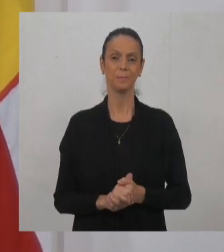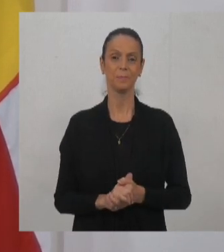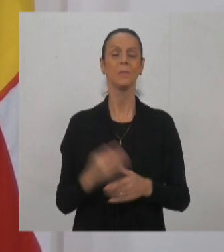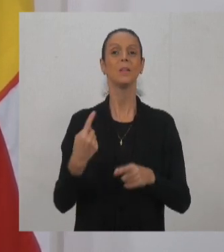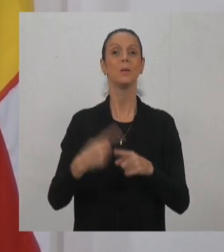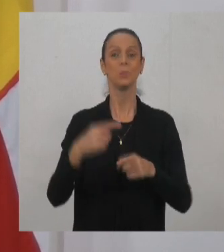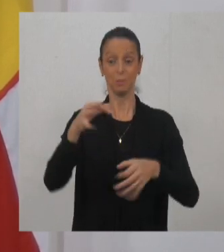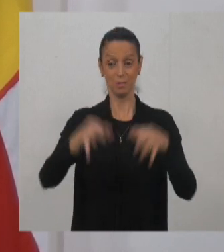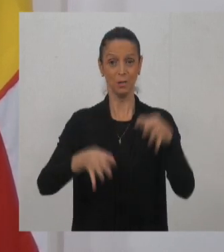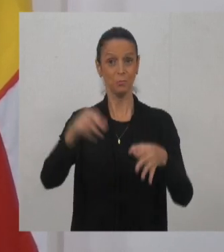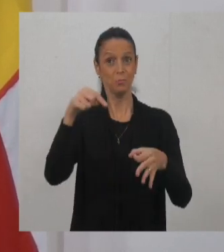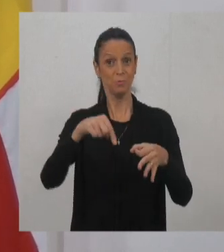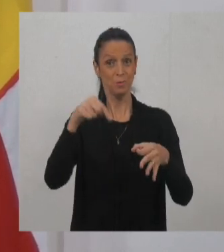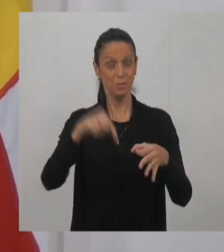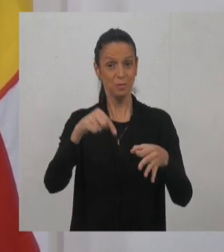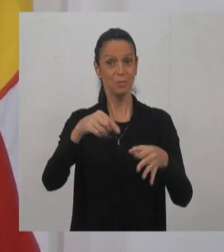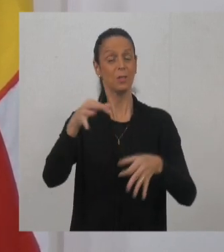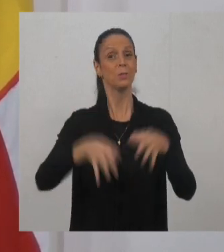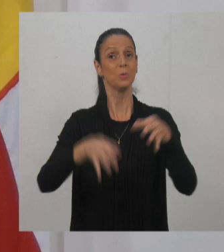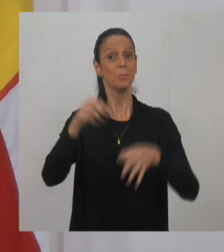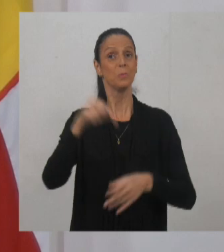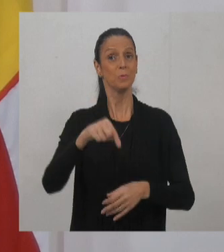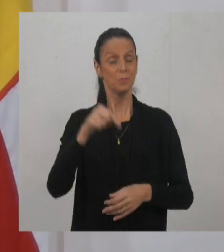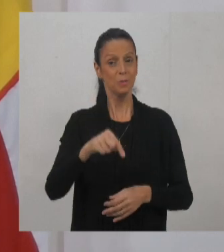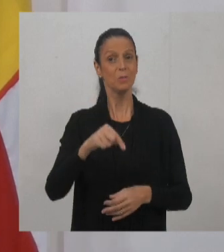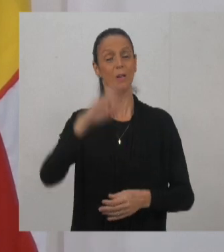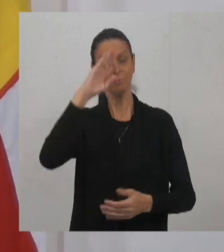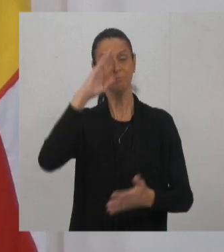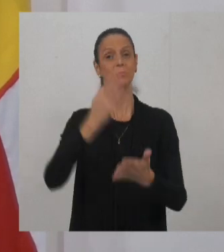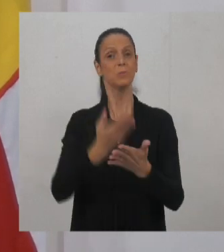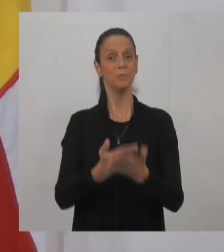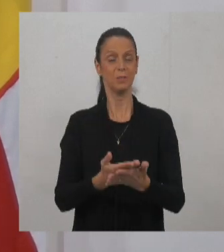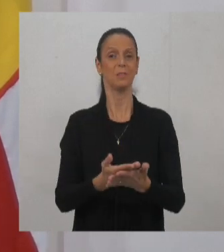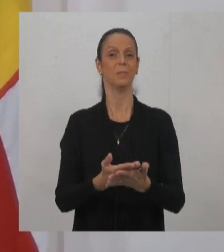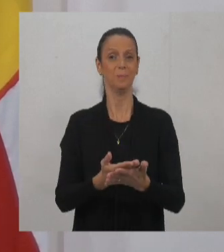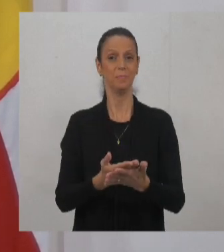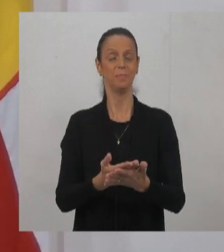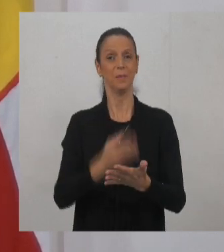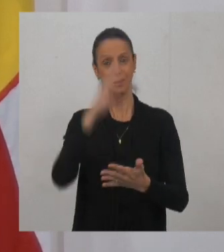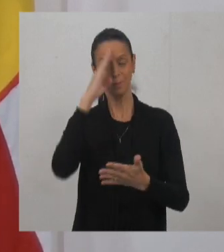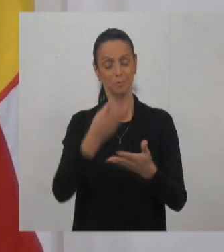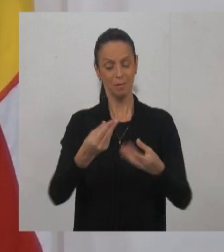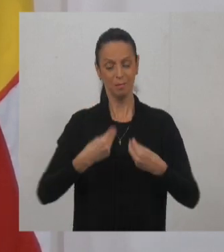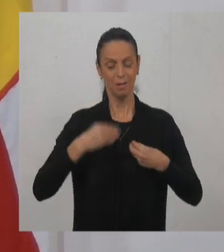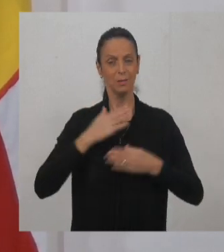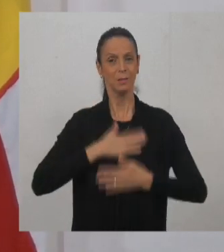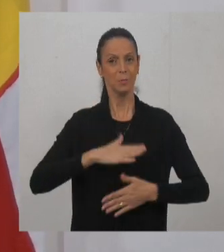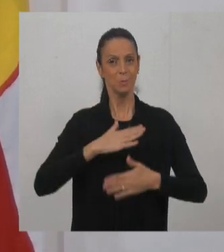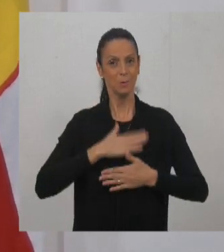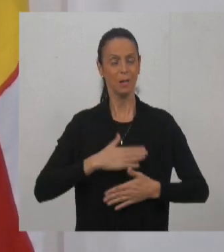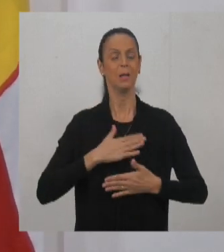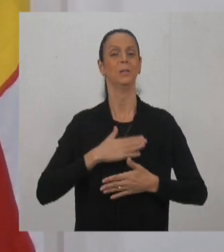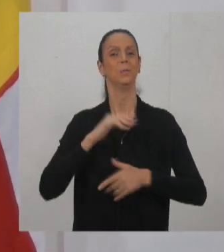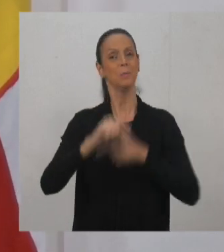da justiça nasce a confiança, da confiança a tranquilidade, da tranquilidade o